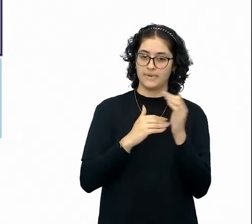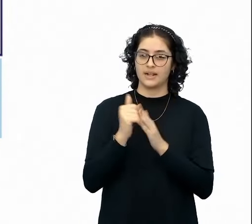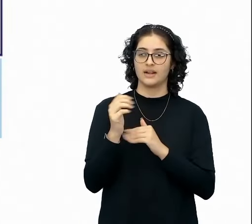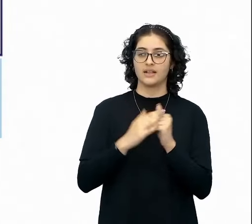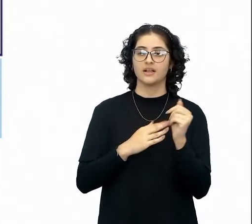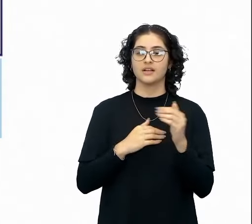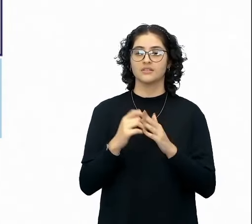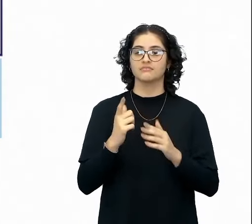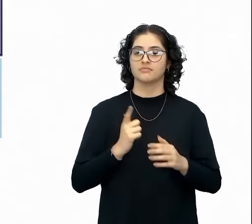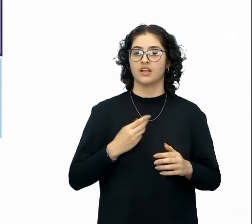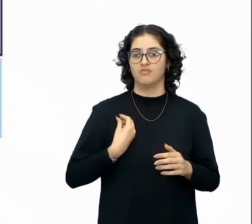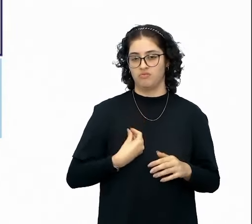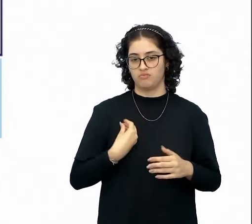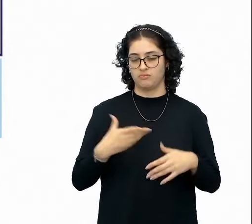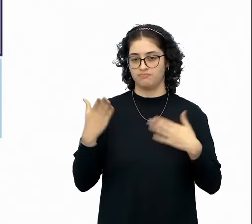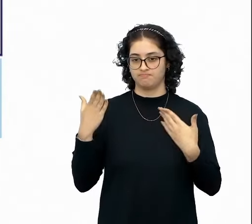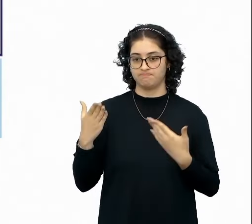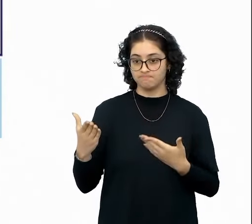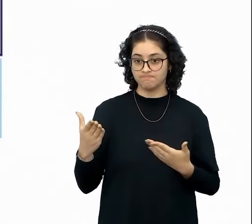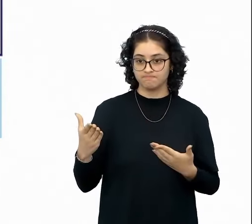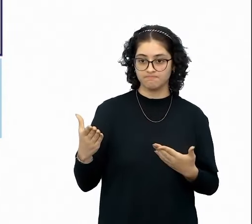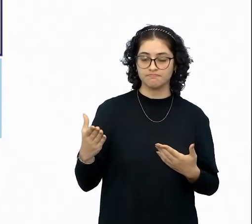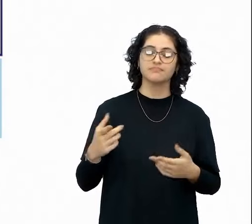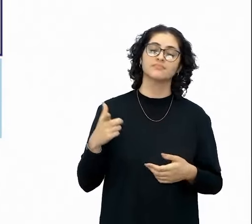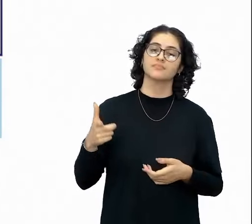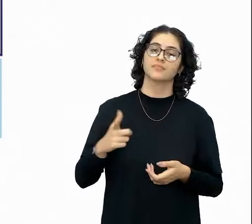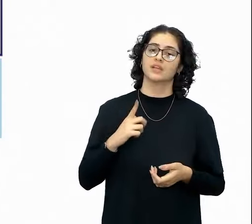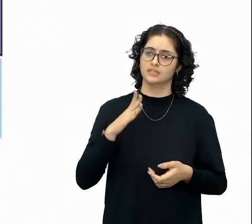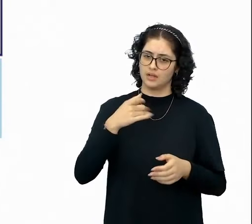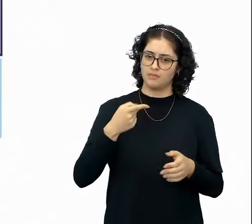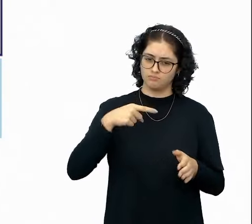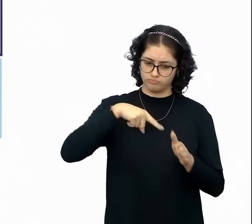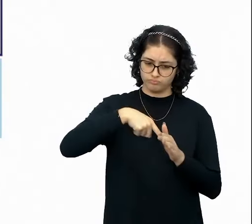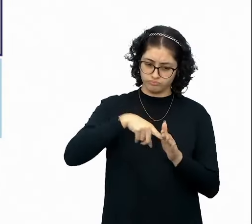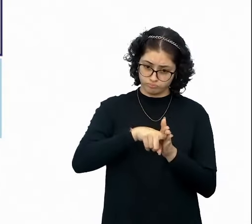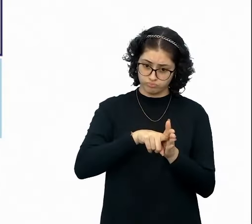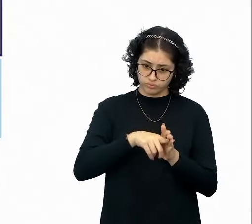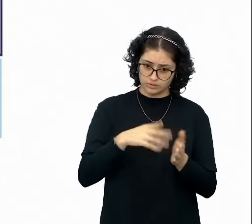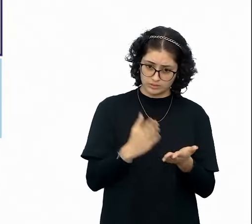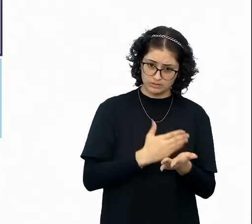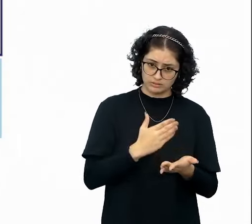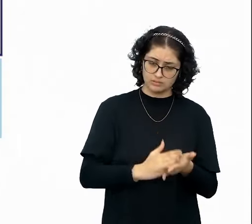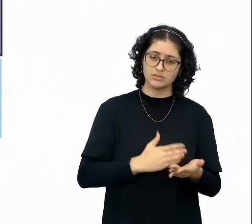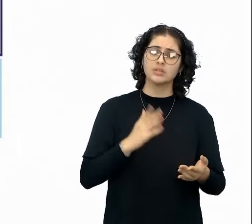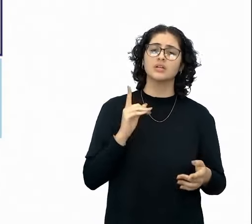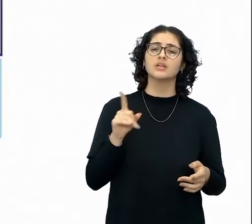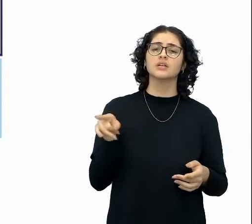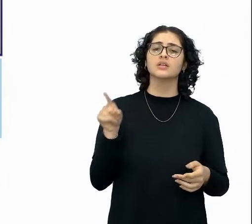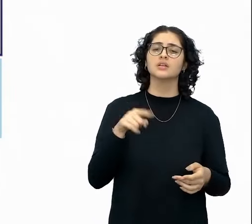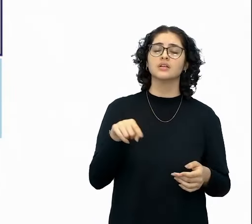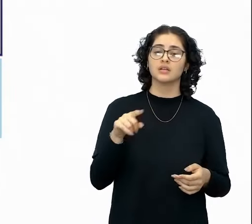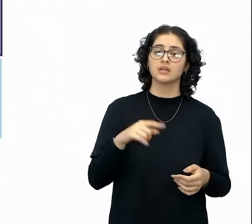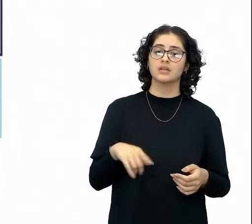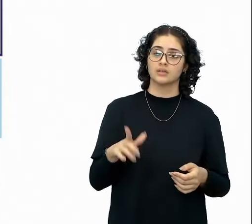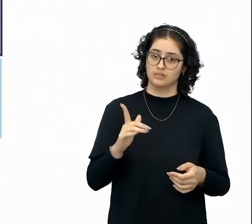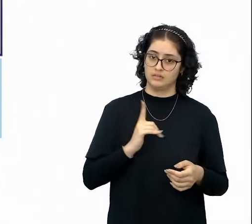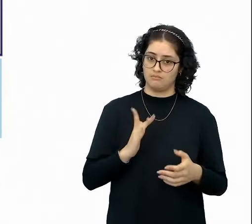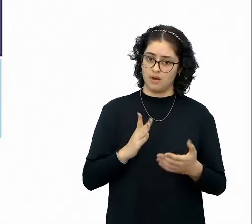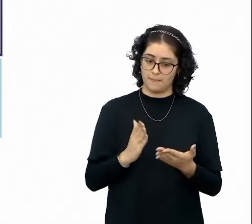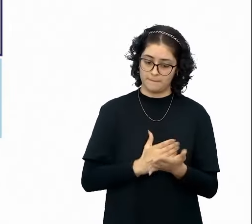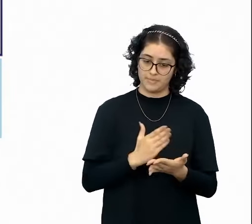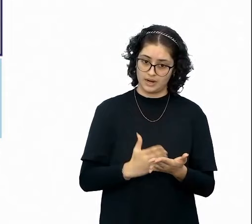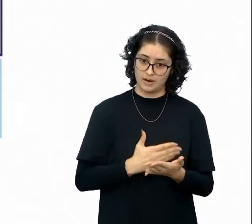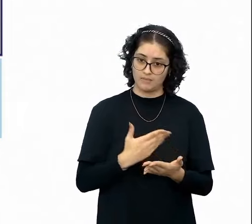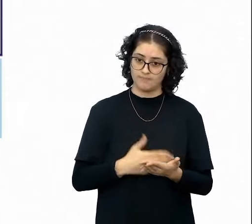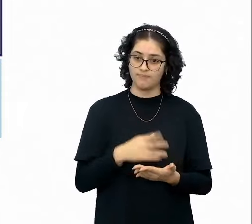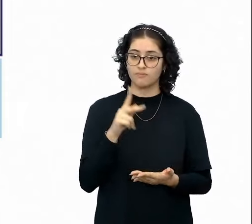aí, do 8º ano da SA1, vocês já buscaram aí no material de vocês? Quem estiver aí com o material do